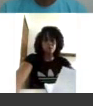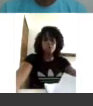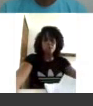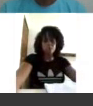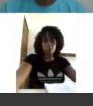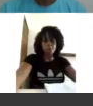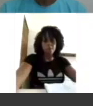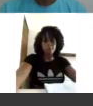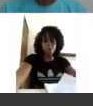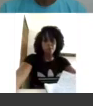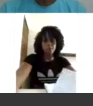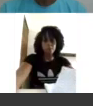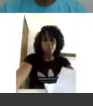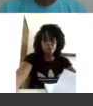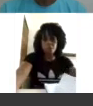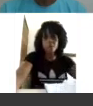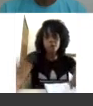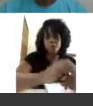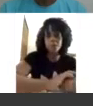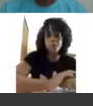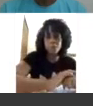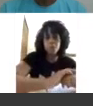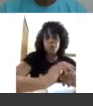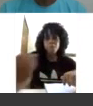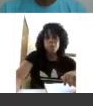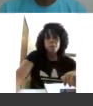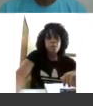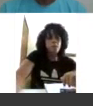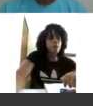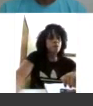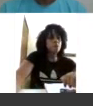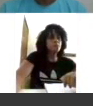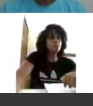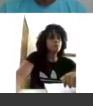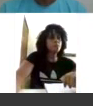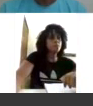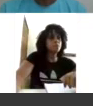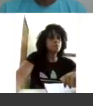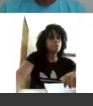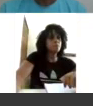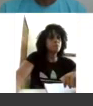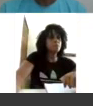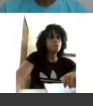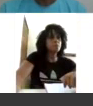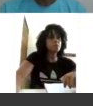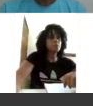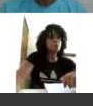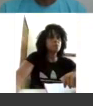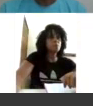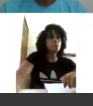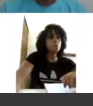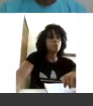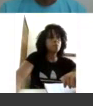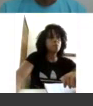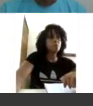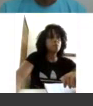acolhimento, será a primeira aula com algumas turmas, né? Outras turmas eu já fiz esse acolhimento e a gente vai dar um prosseguimento. A gente